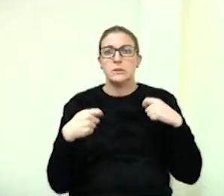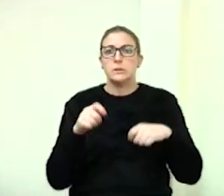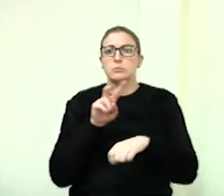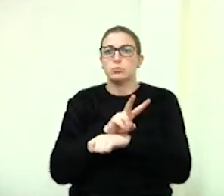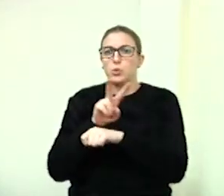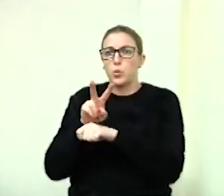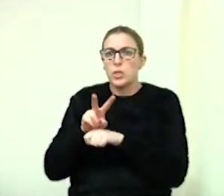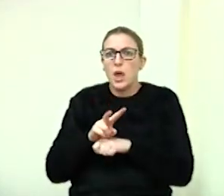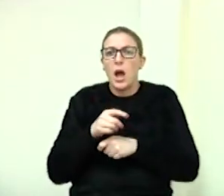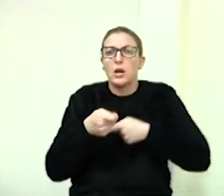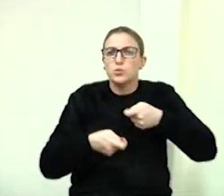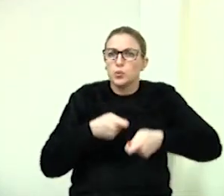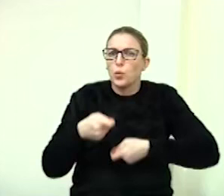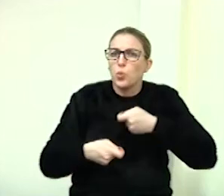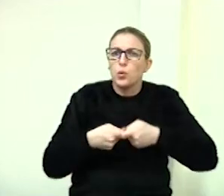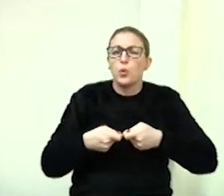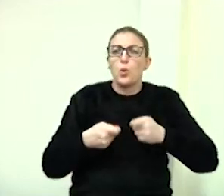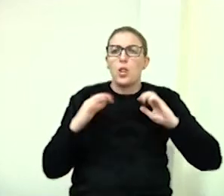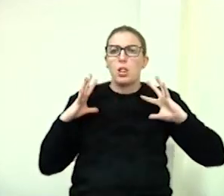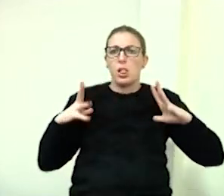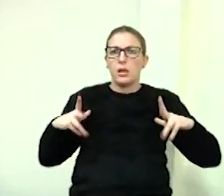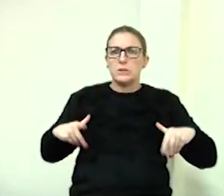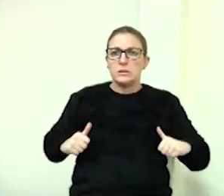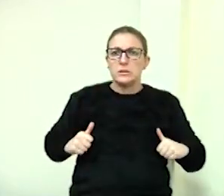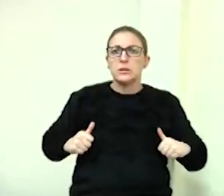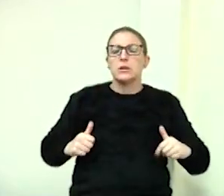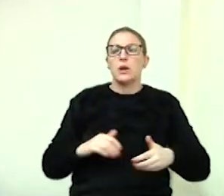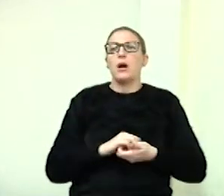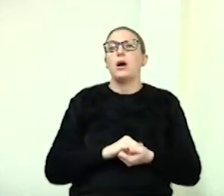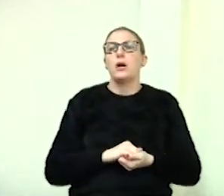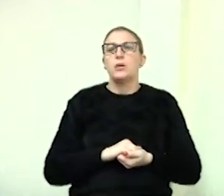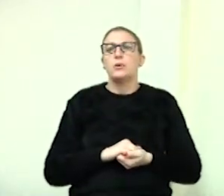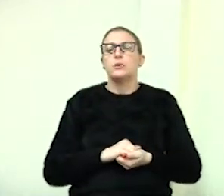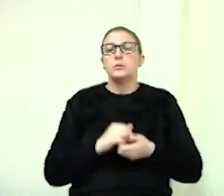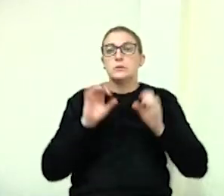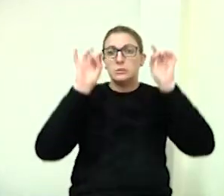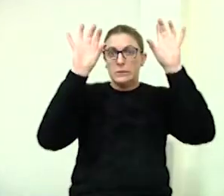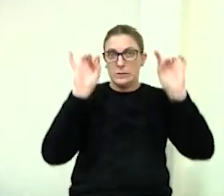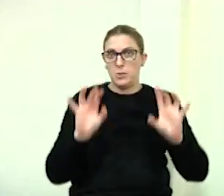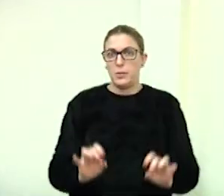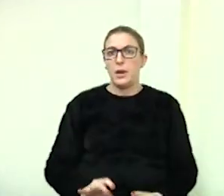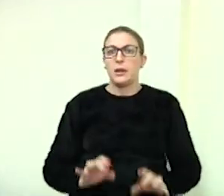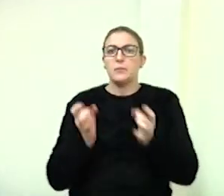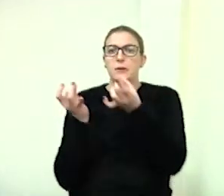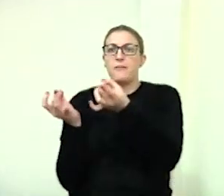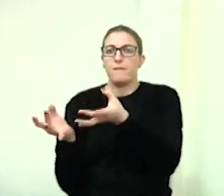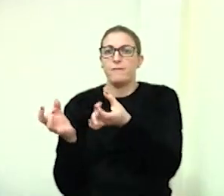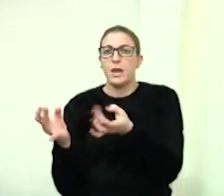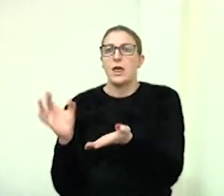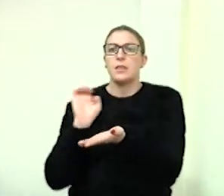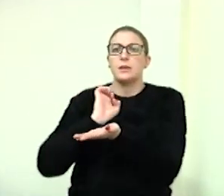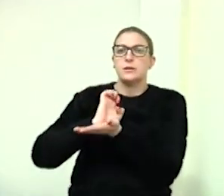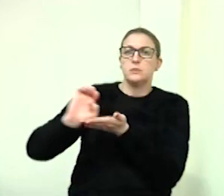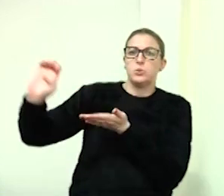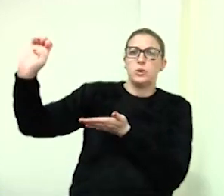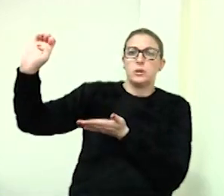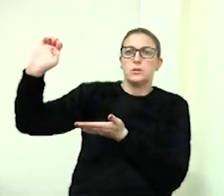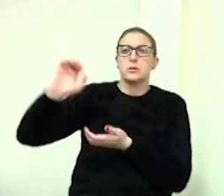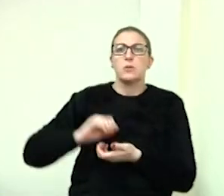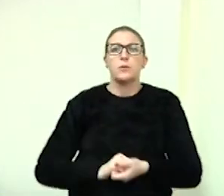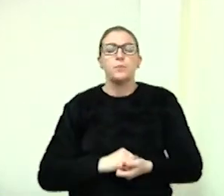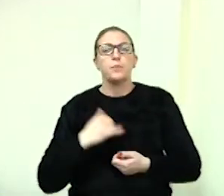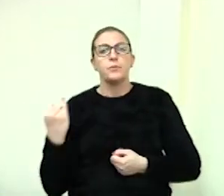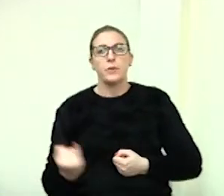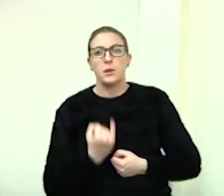para o controle sanitário, especialmente para venda e para exportação. Então, é importante